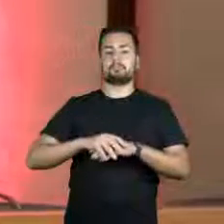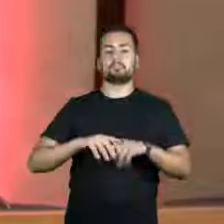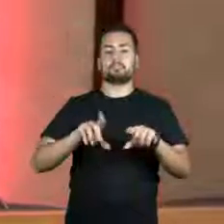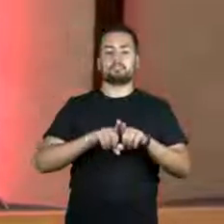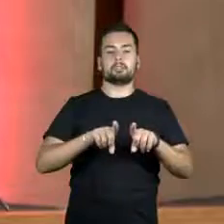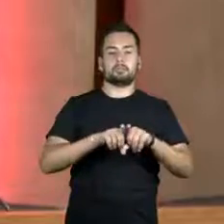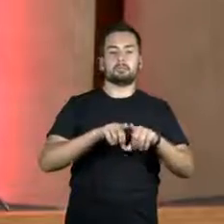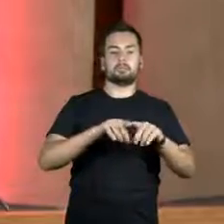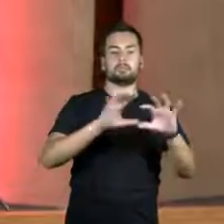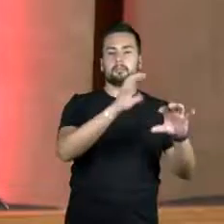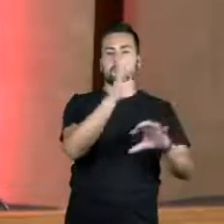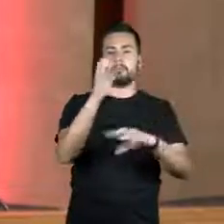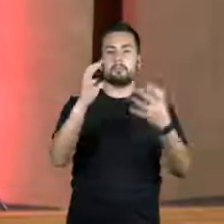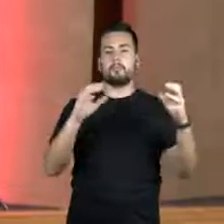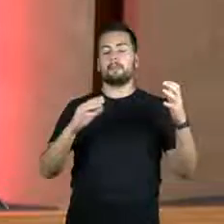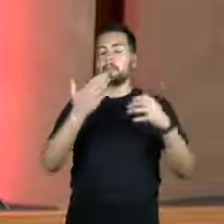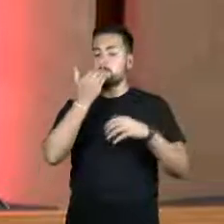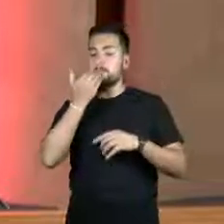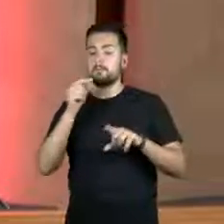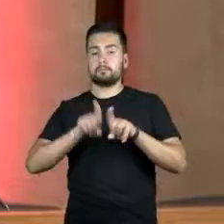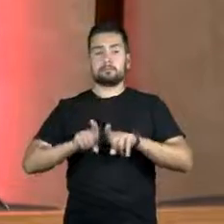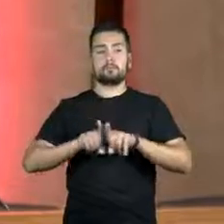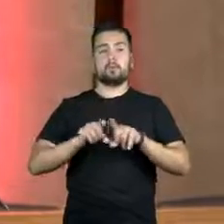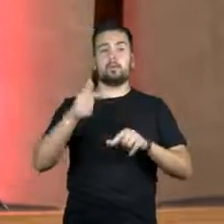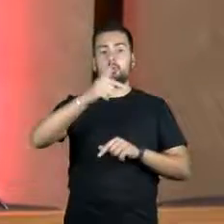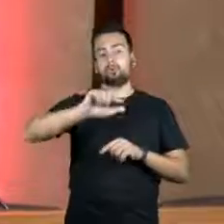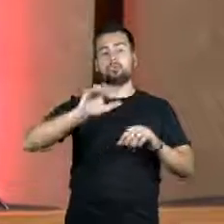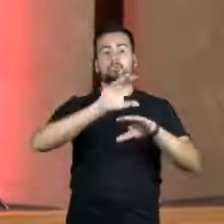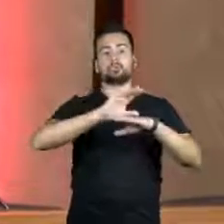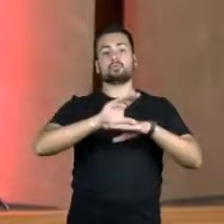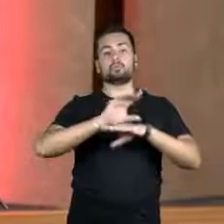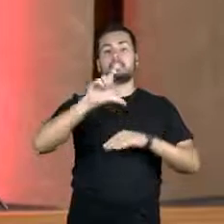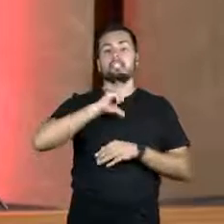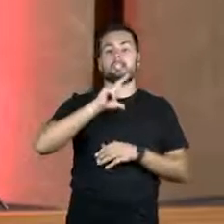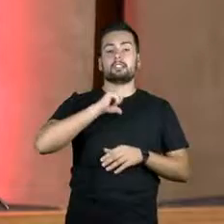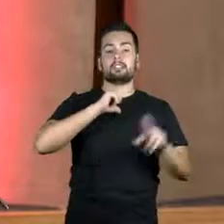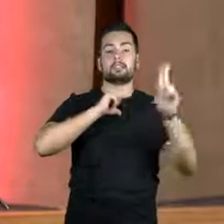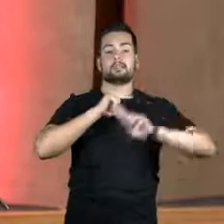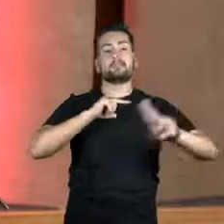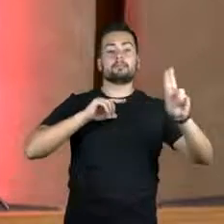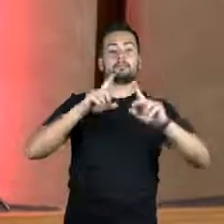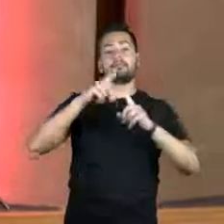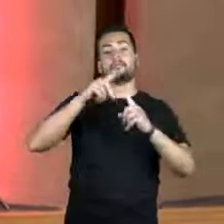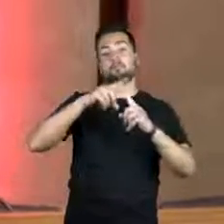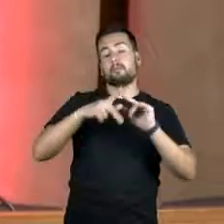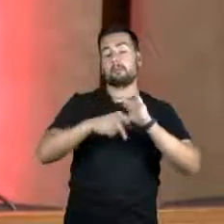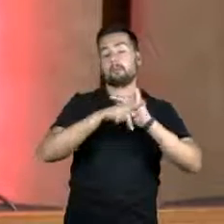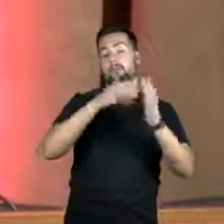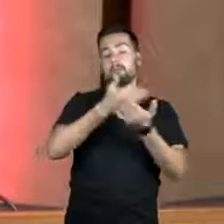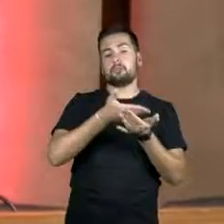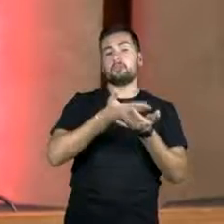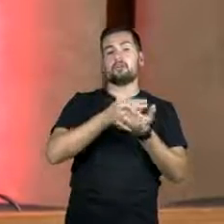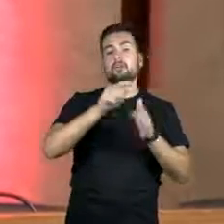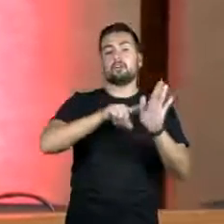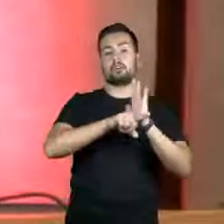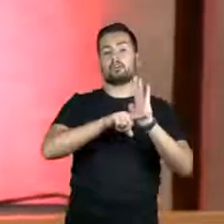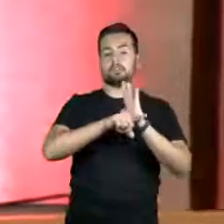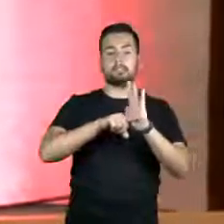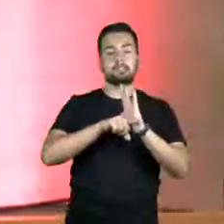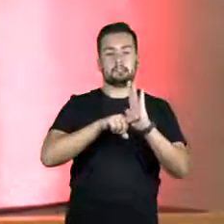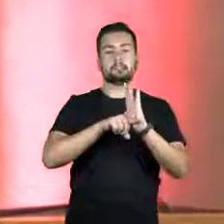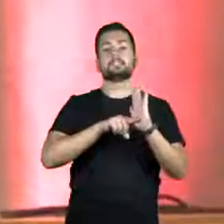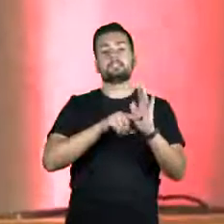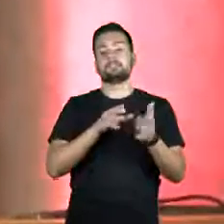de Minas, certo? E outros também cursos que tendem a utilizar esse tipo de estudo, esse tipo de análise